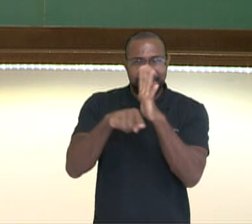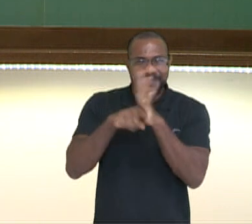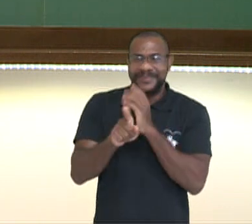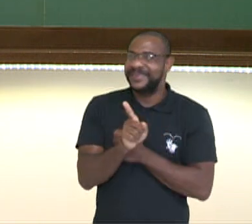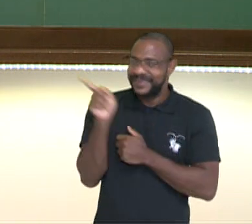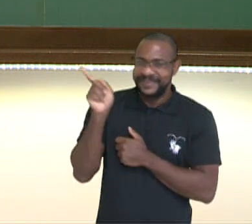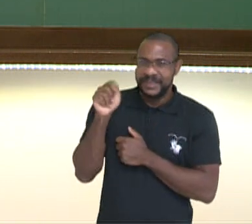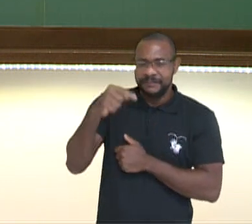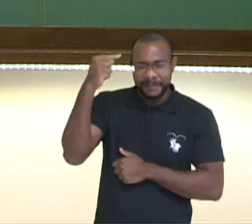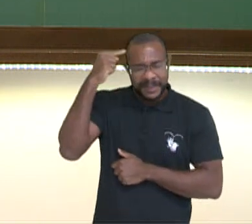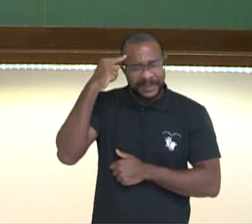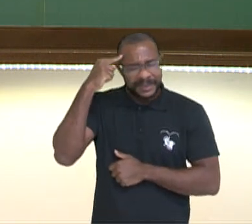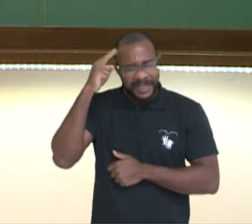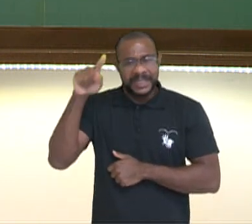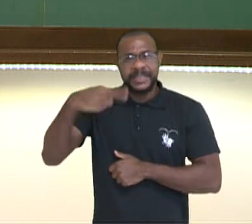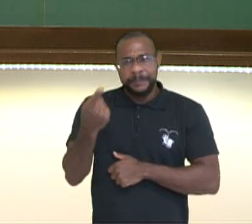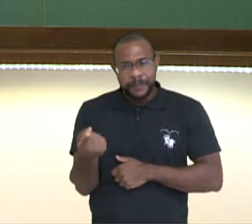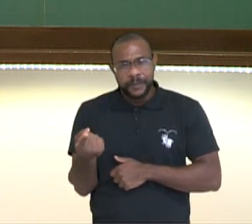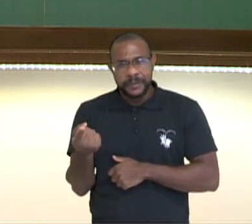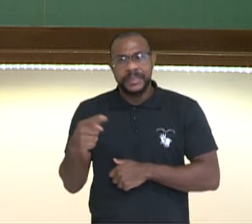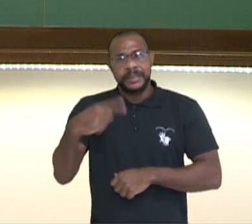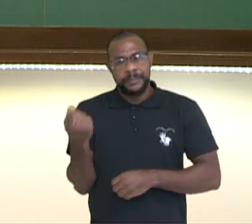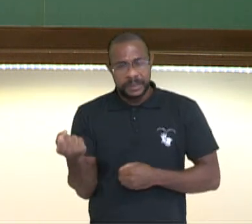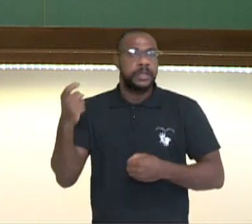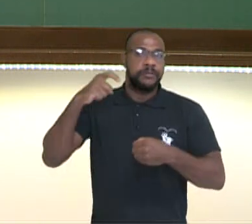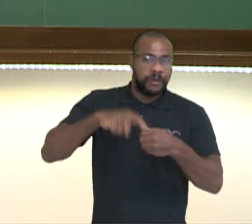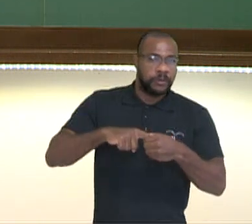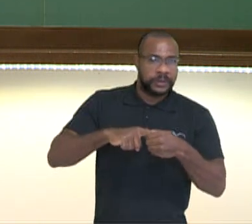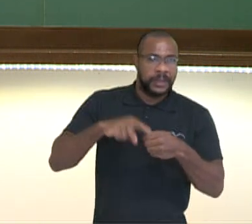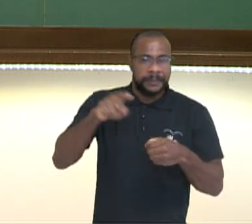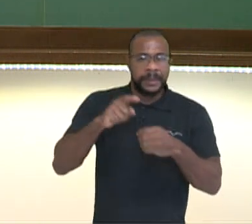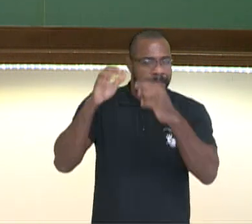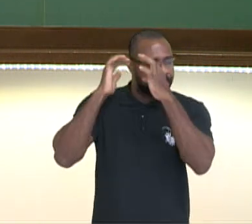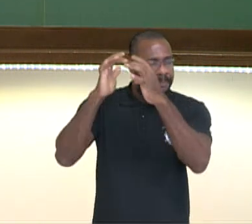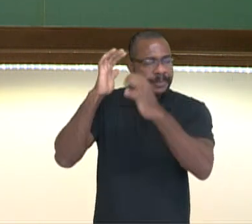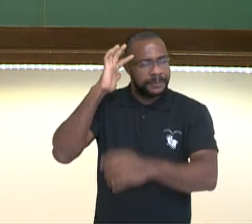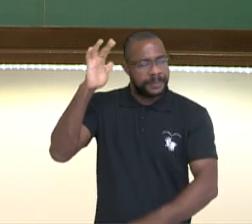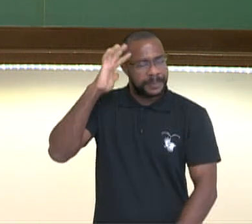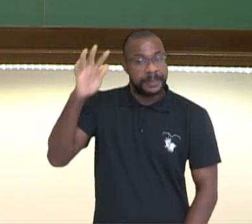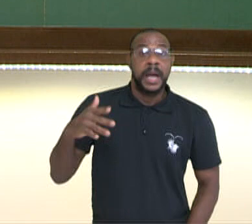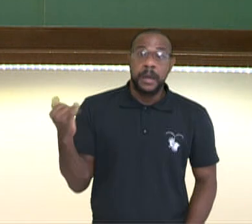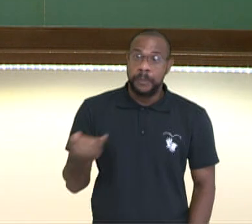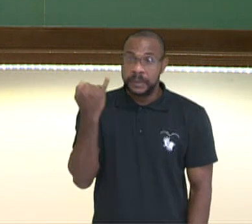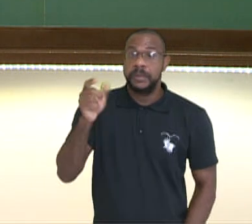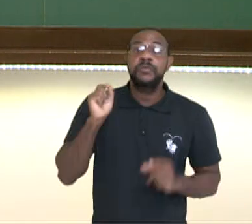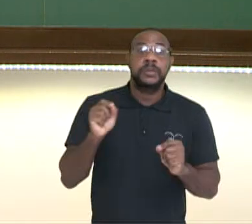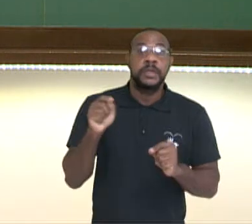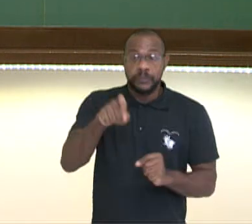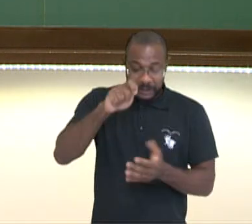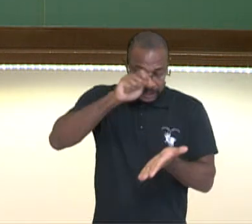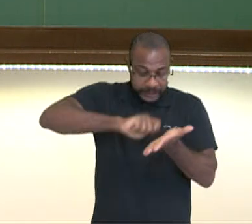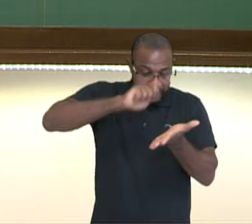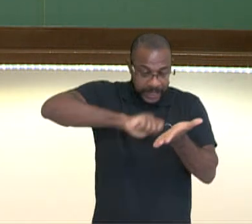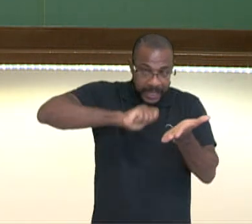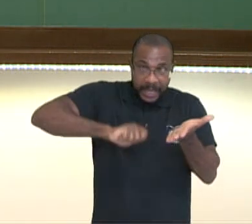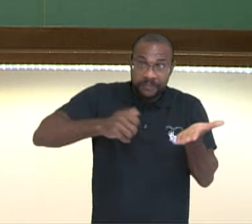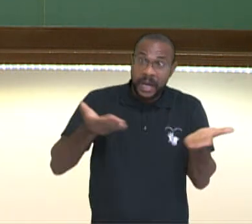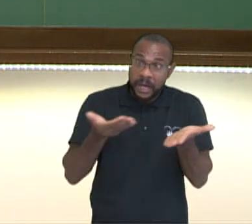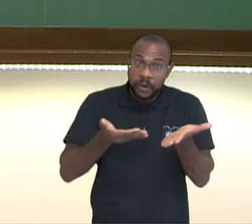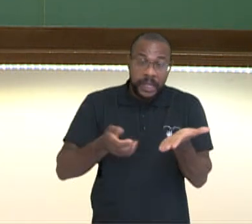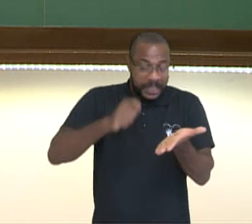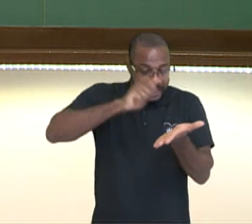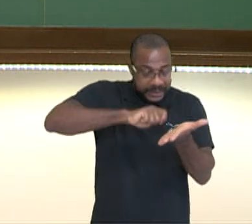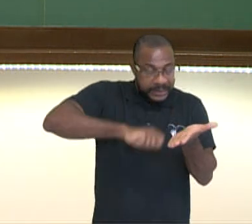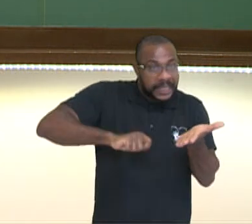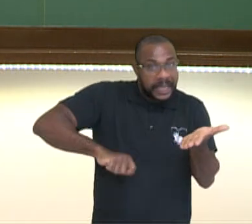que daqui a pouco eu volto e trago uma possível reflexão. Mas é importante que nesse momento você escreva no seu caderno, escreva